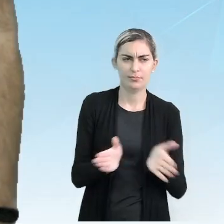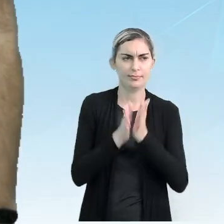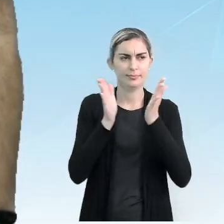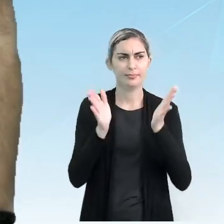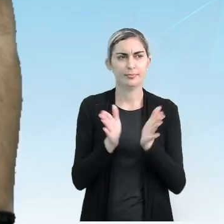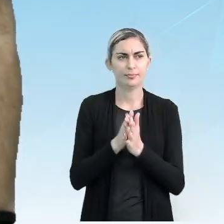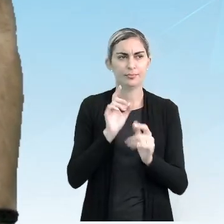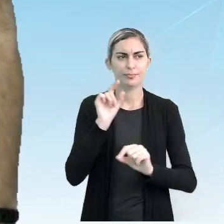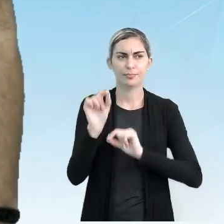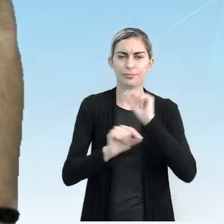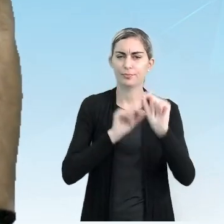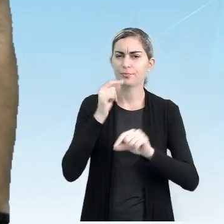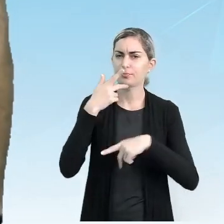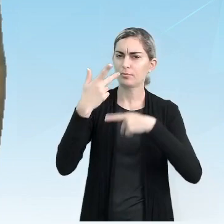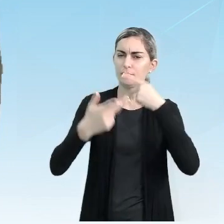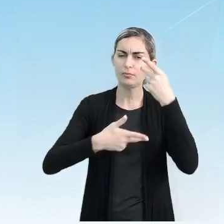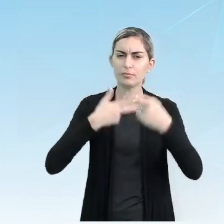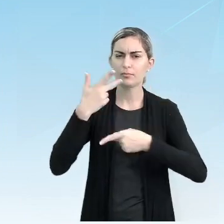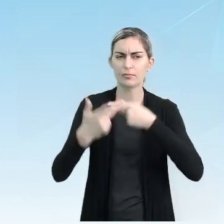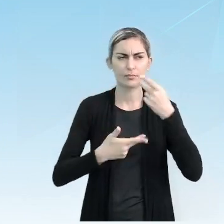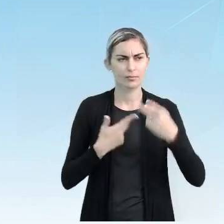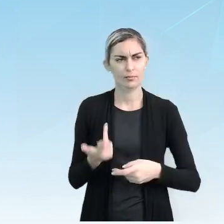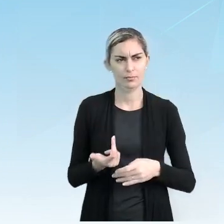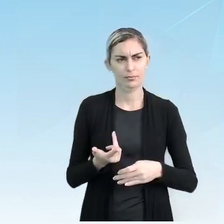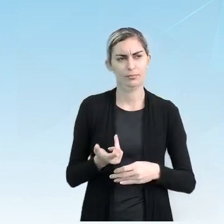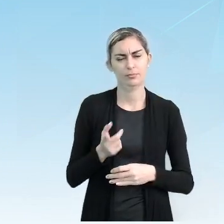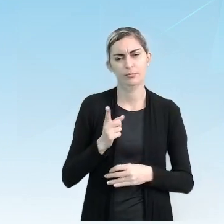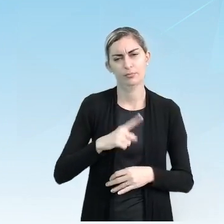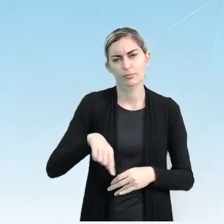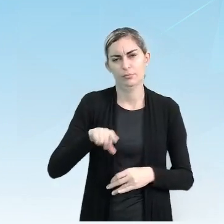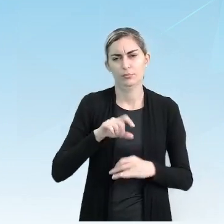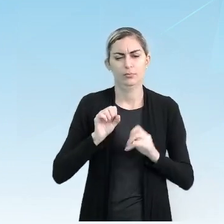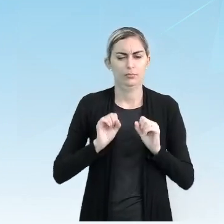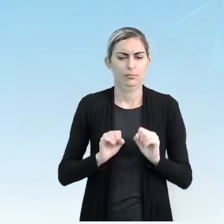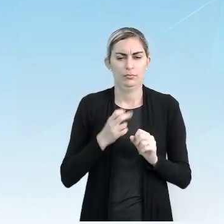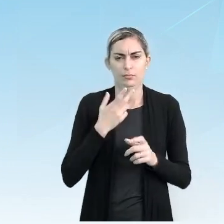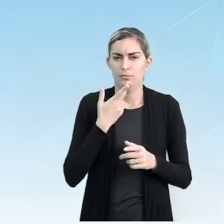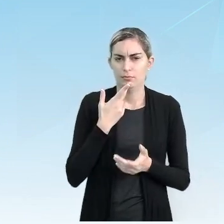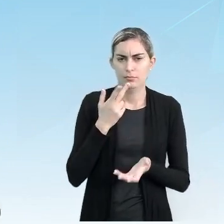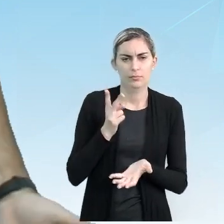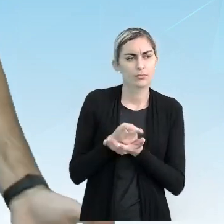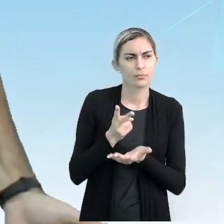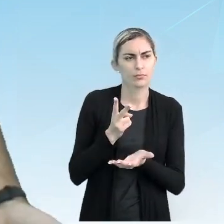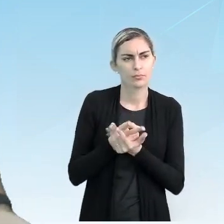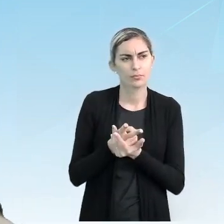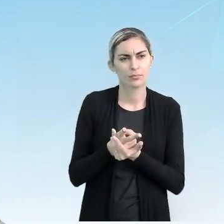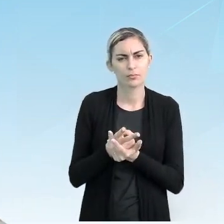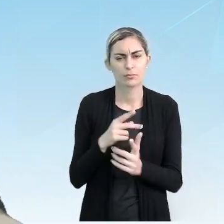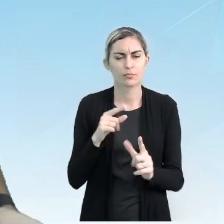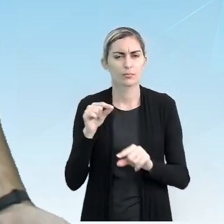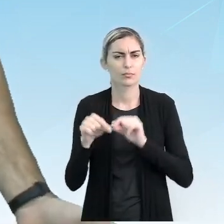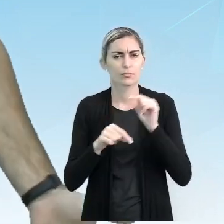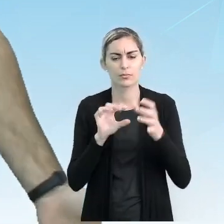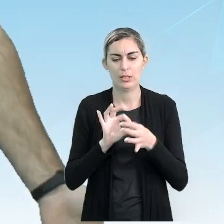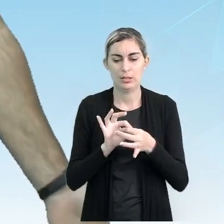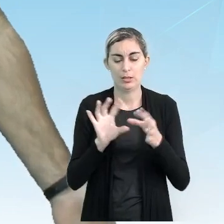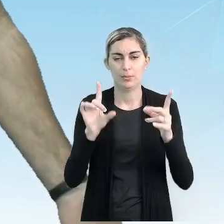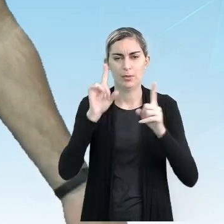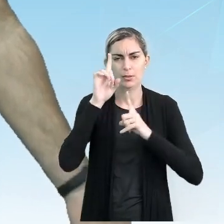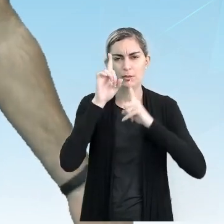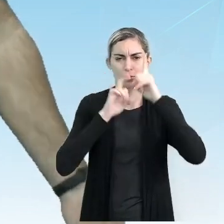poder falar aquilo? Será que podemos falar sempre? O que é? Olha aí, a chamada liberdade de expressão, né,